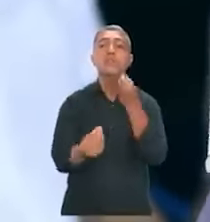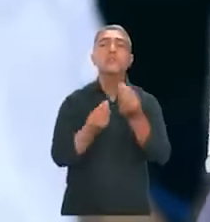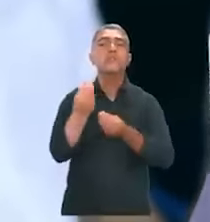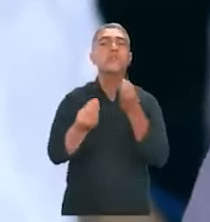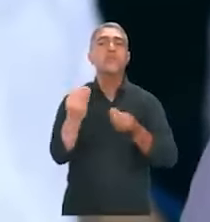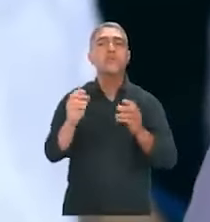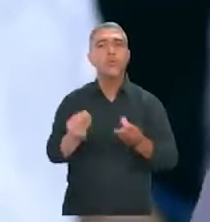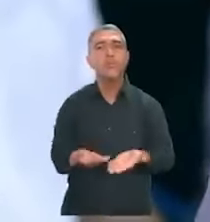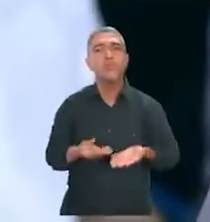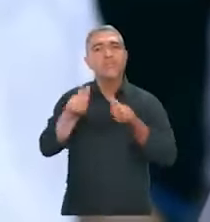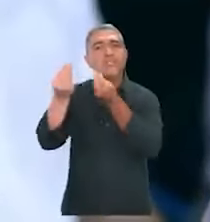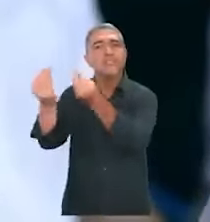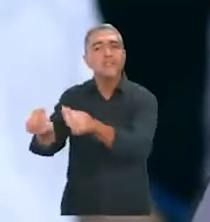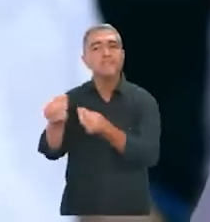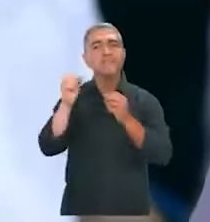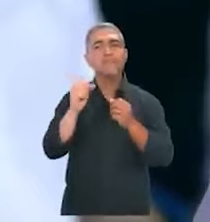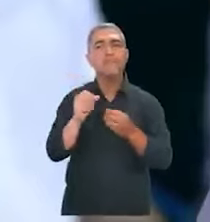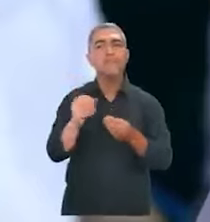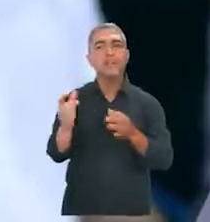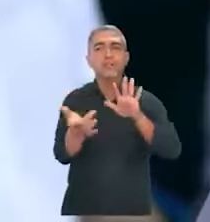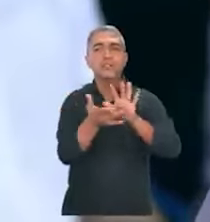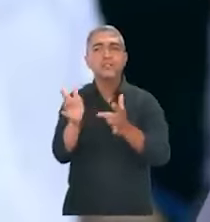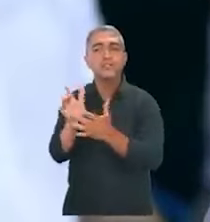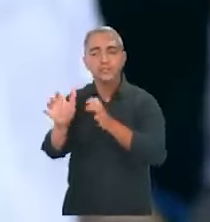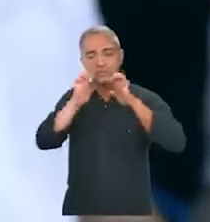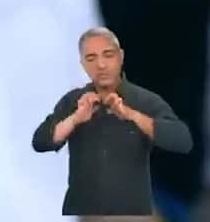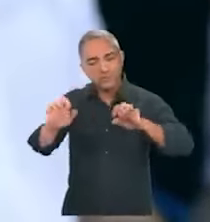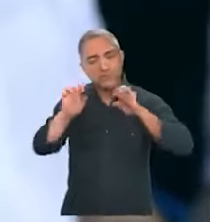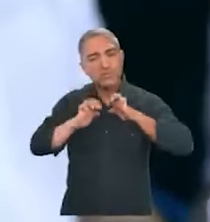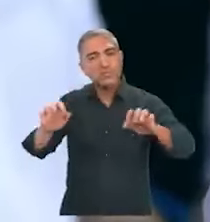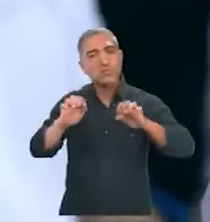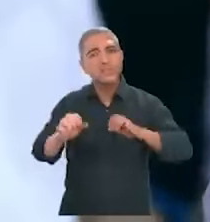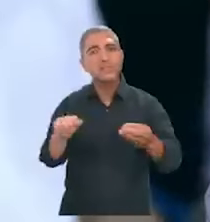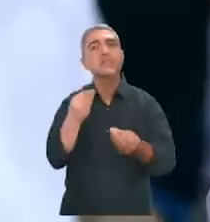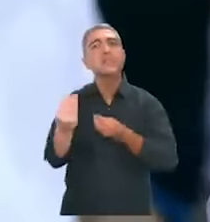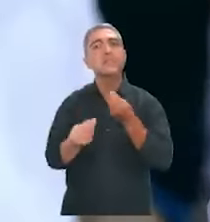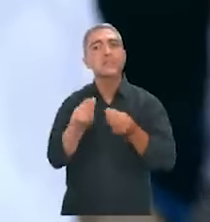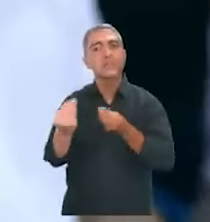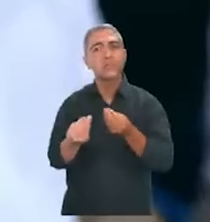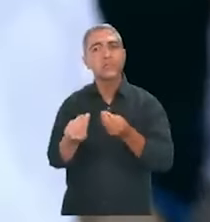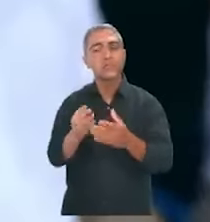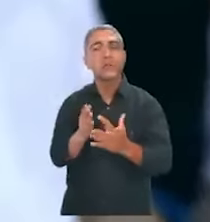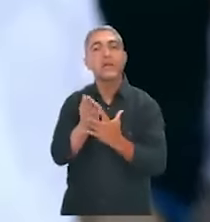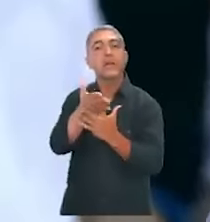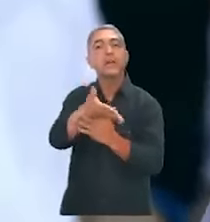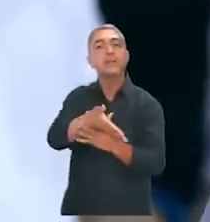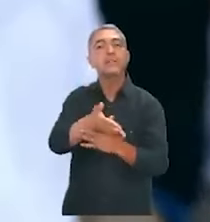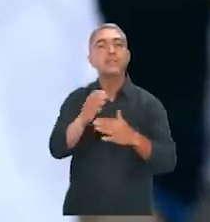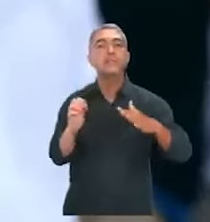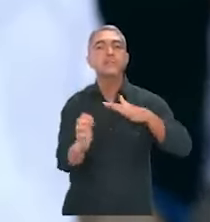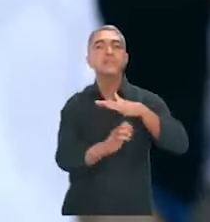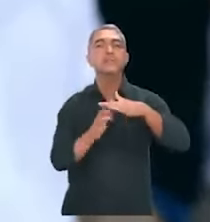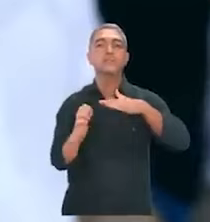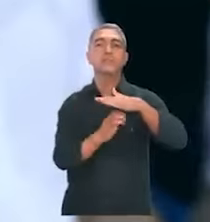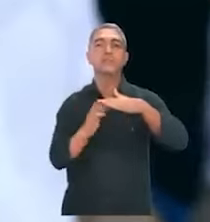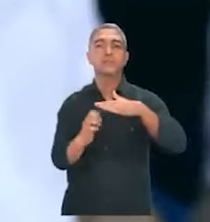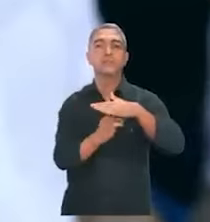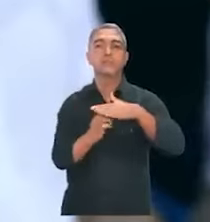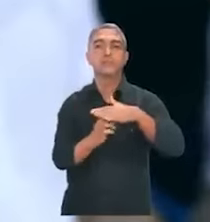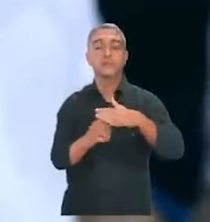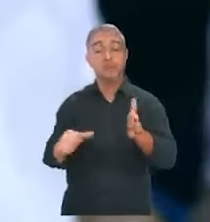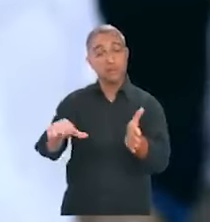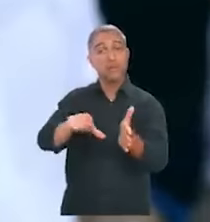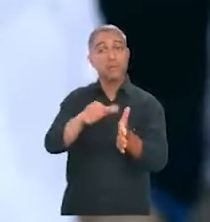poder na sua totalidade do evangelho, é através dos negócios. Então, como que a gente faz? Primeiro, nós estamos